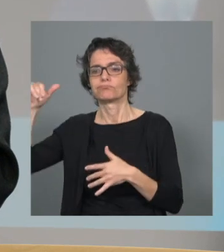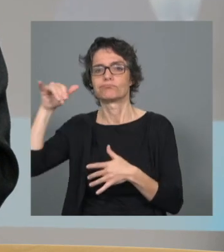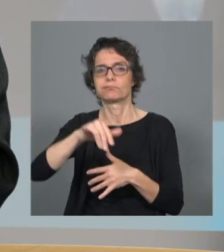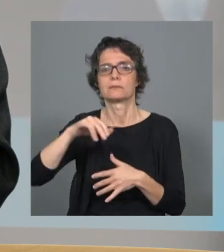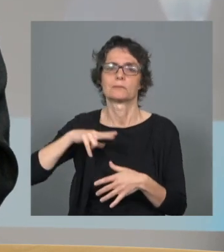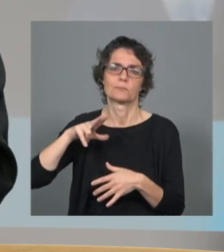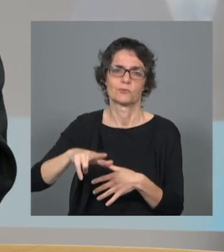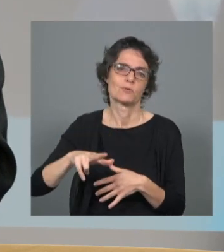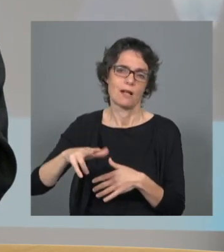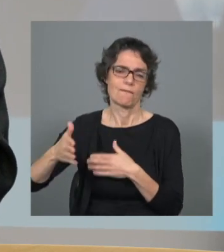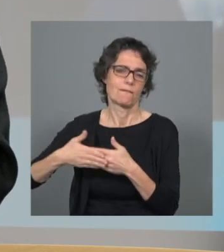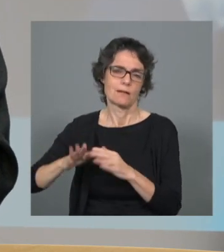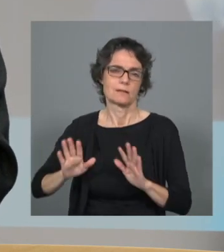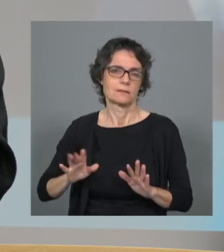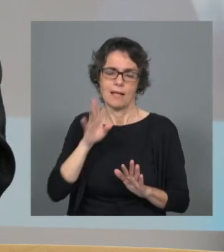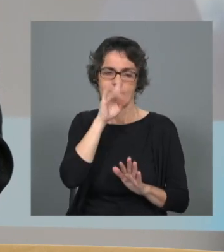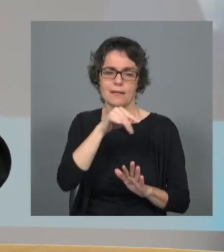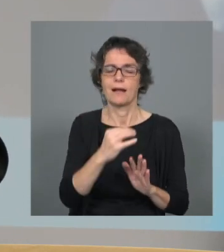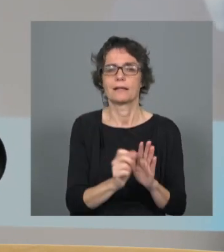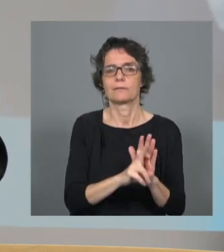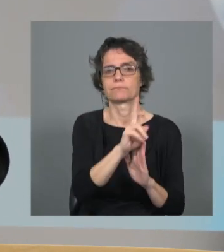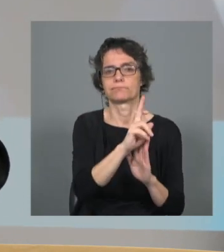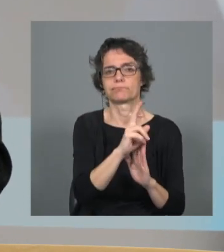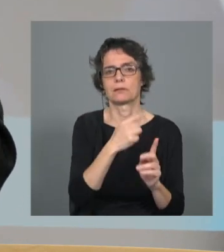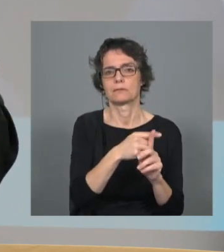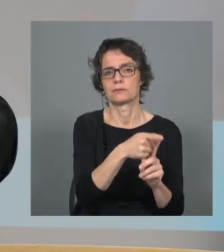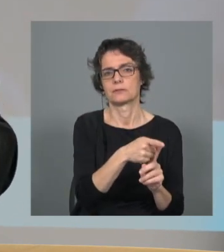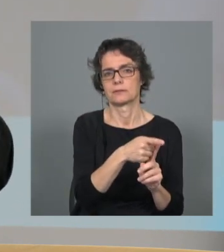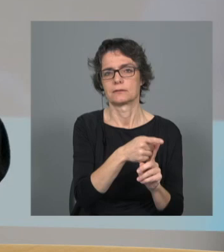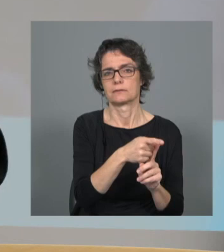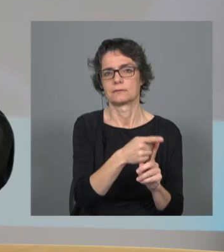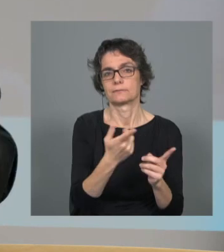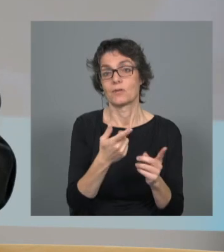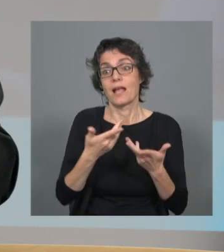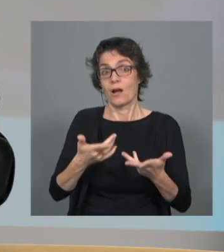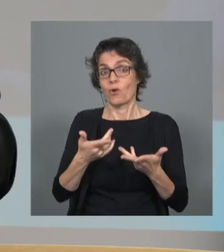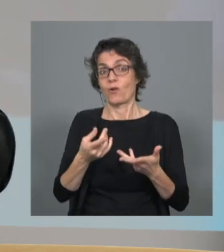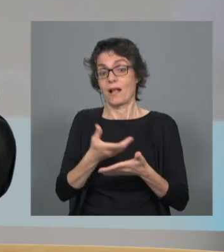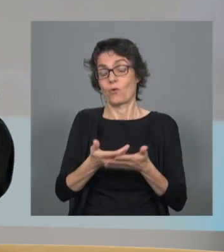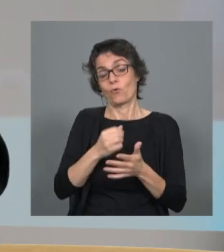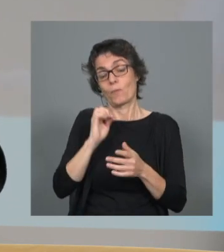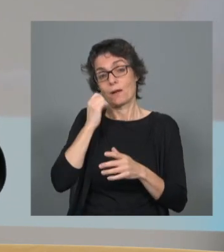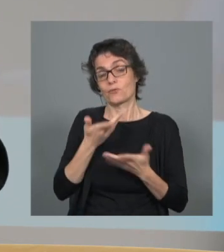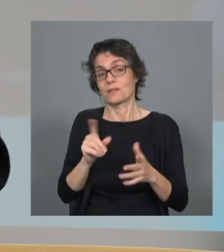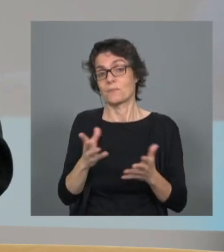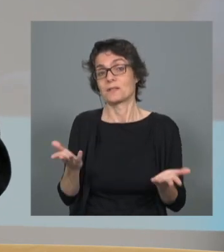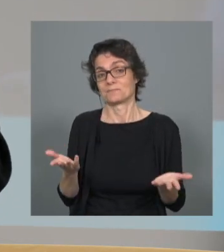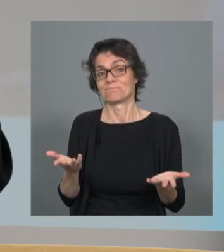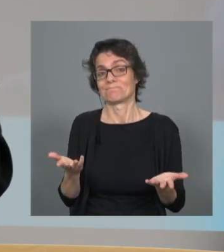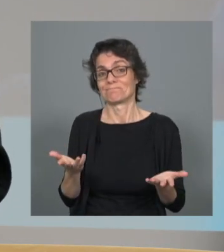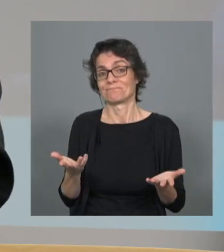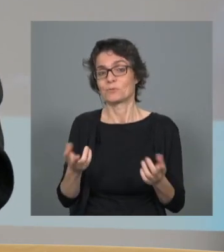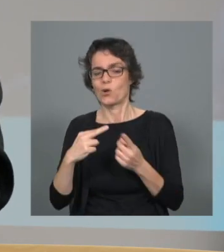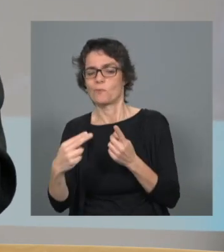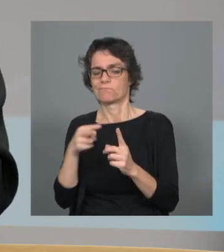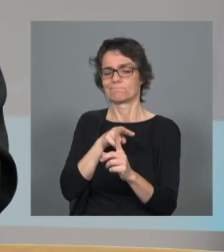e neste momento não podemos olhar, quer dizer, nunca podemos, devíamos sempre olhar para os dois lados, mas